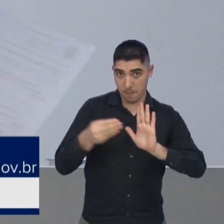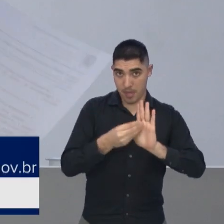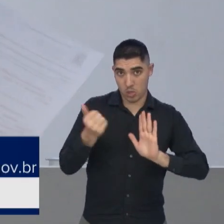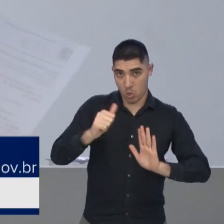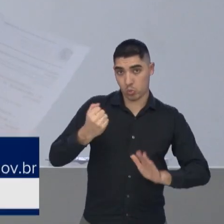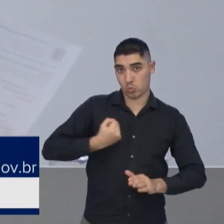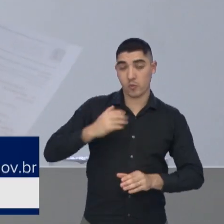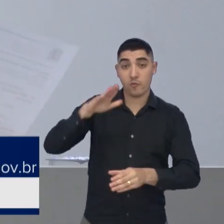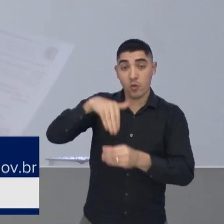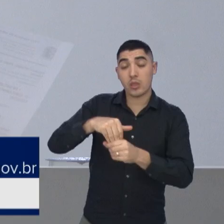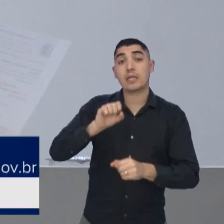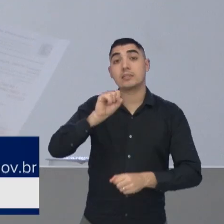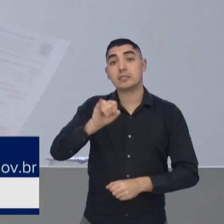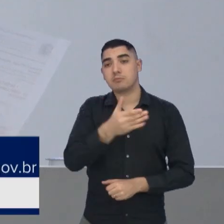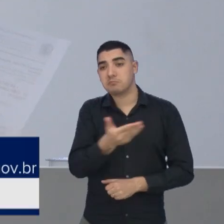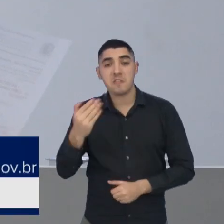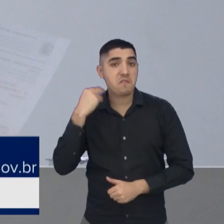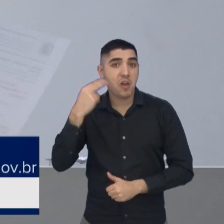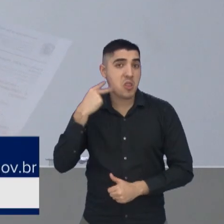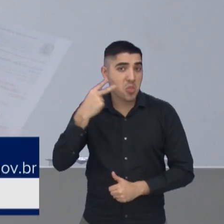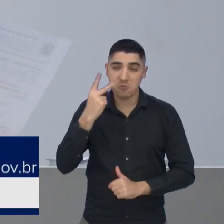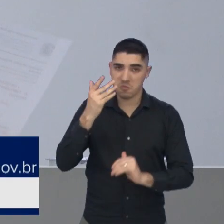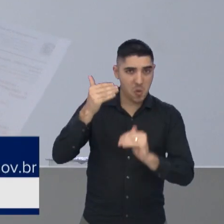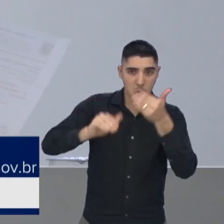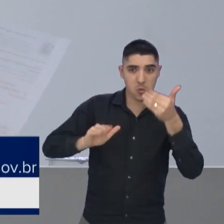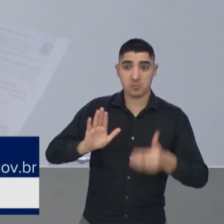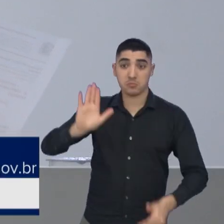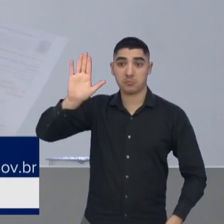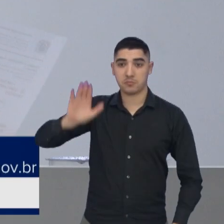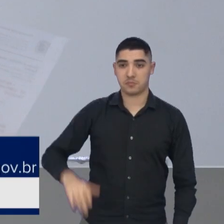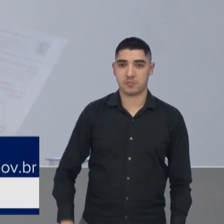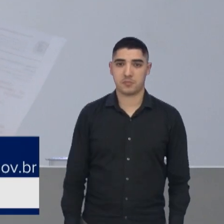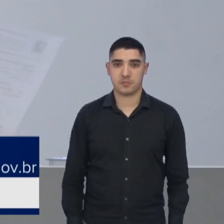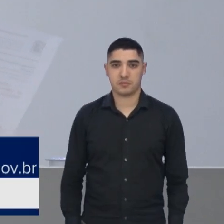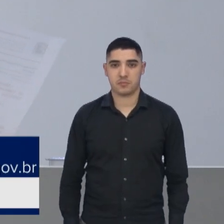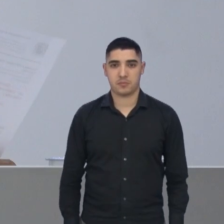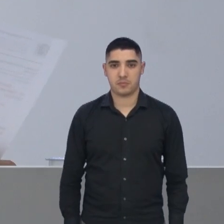11. Vereadores favoráveis permaneçam como estão, os contrários que manifestem.